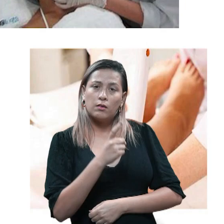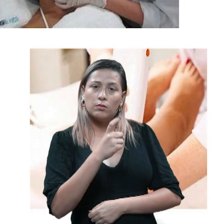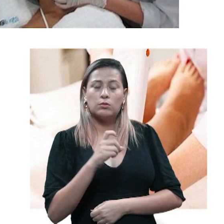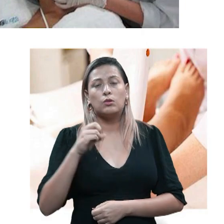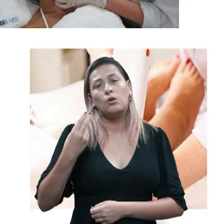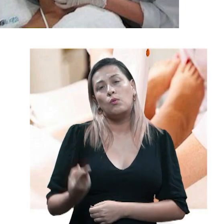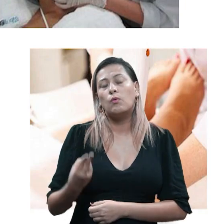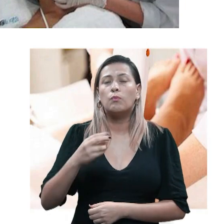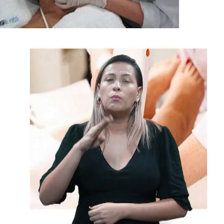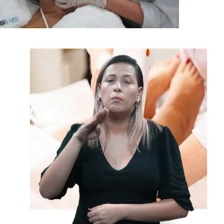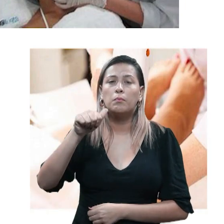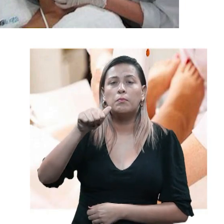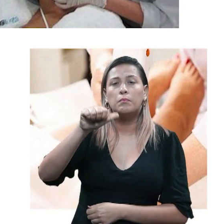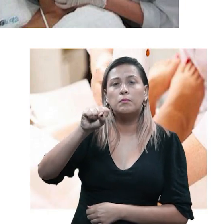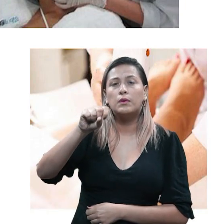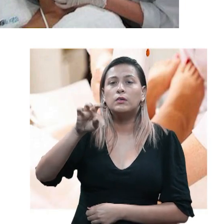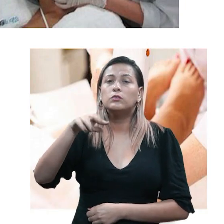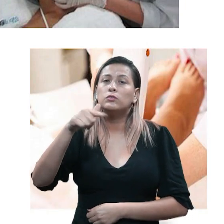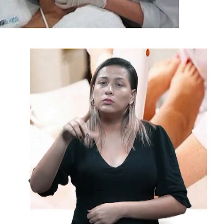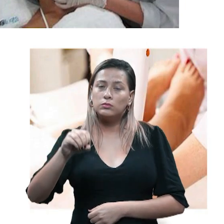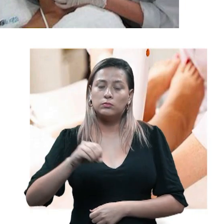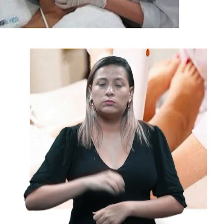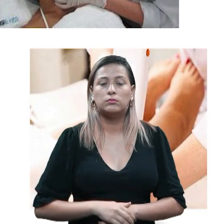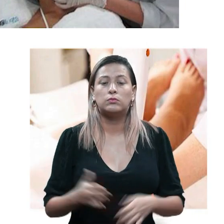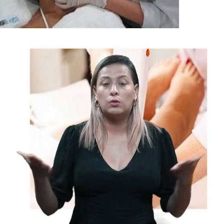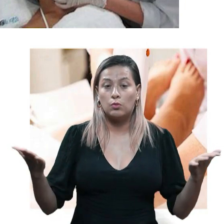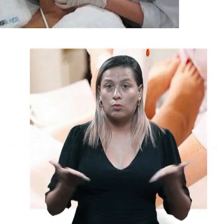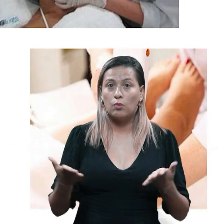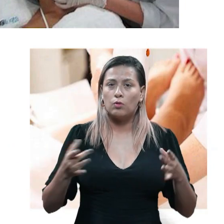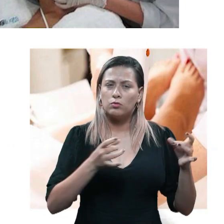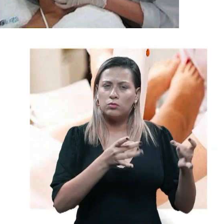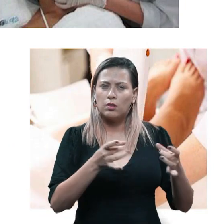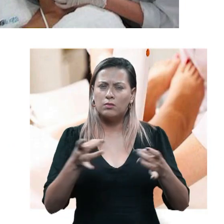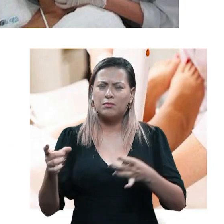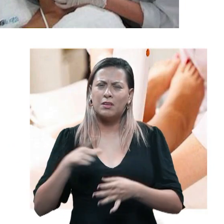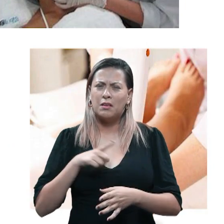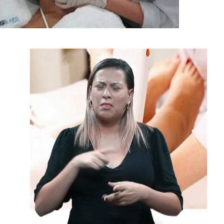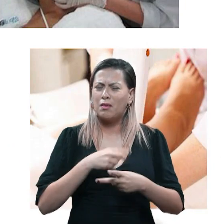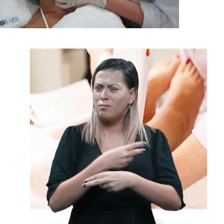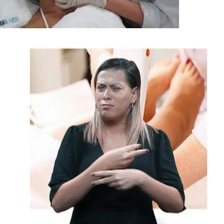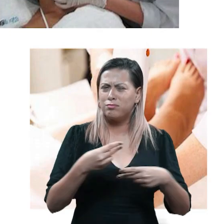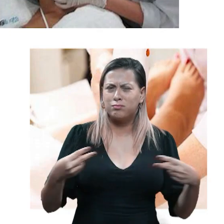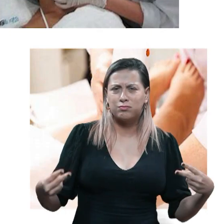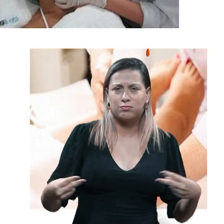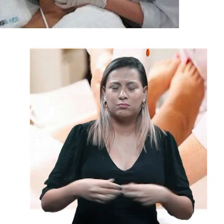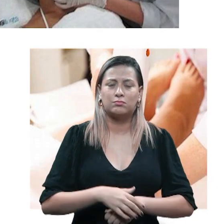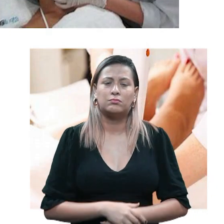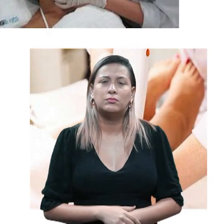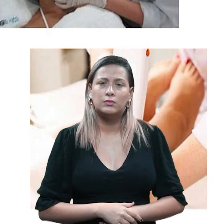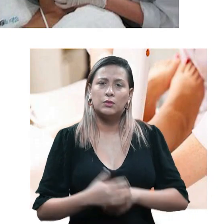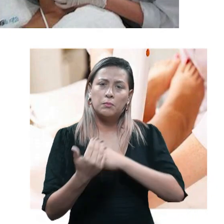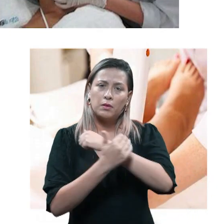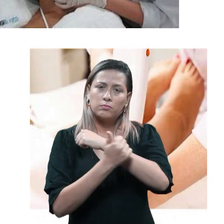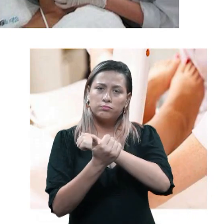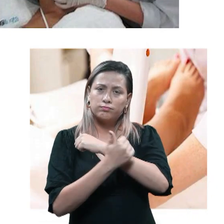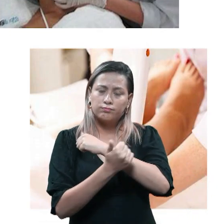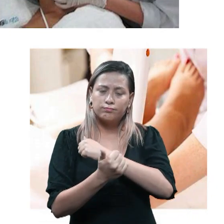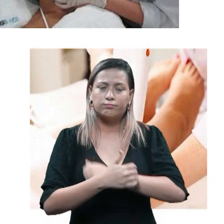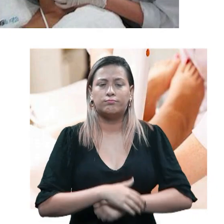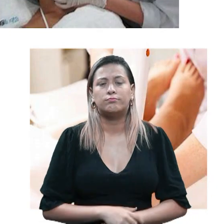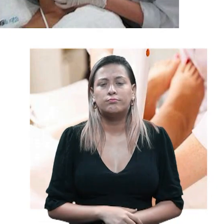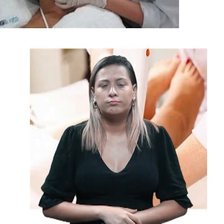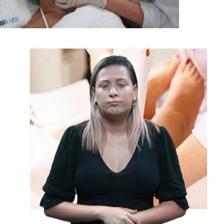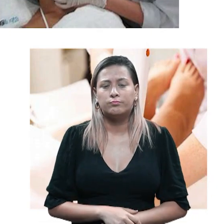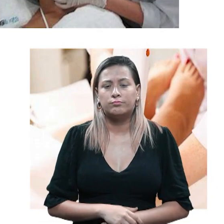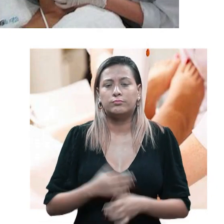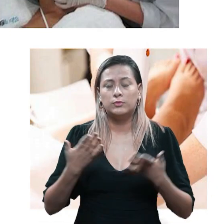bastão. Atualmente, no mercado existe uma infinidade de produtos destinados a remover os pelos do corpo,